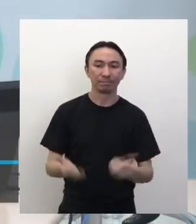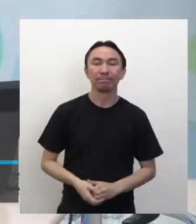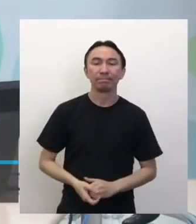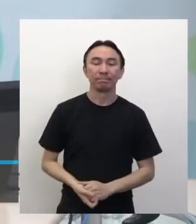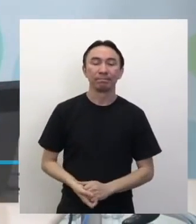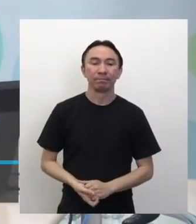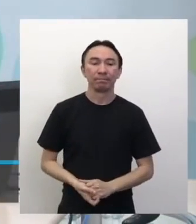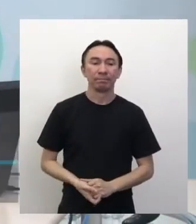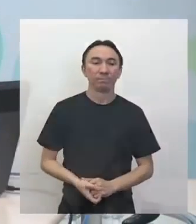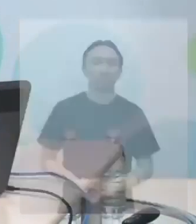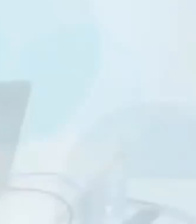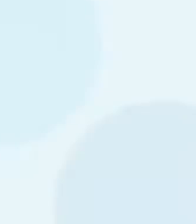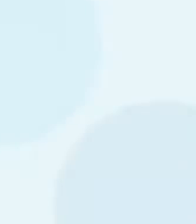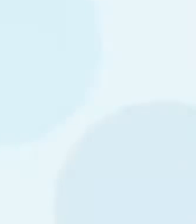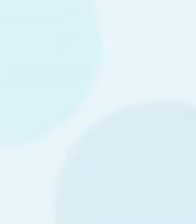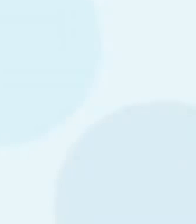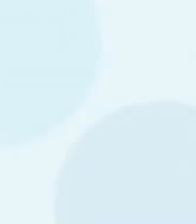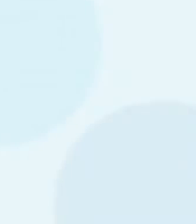participe.